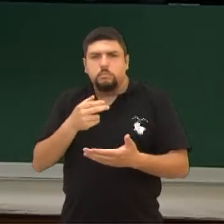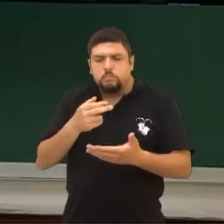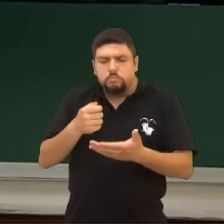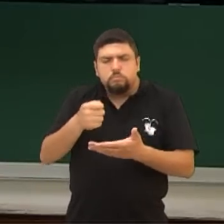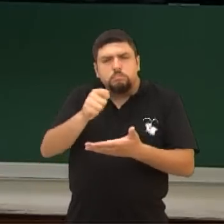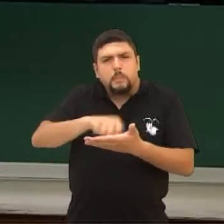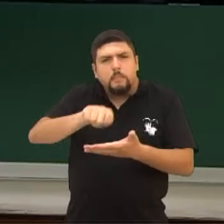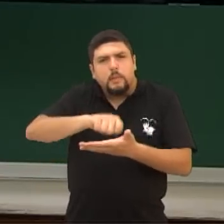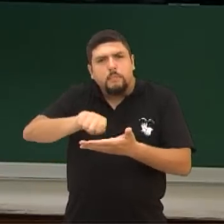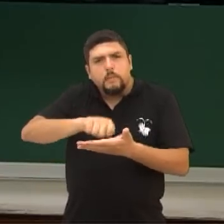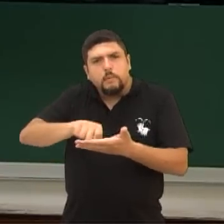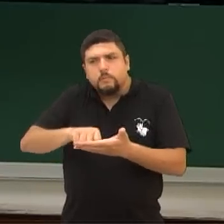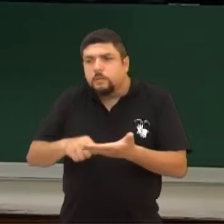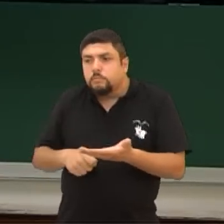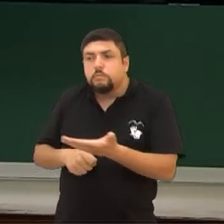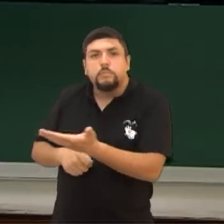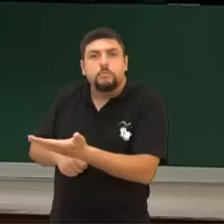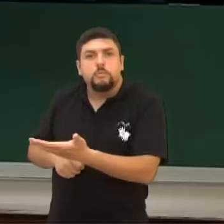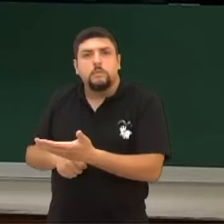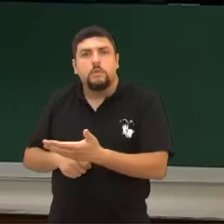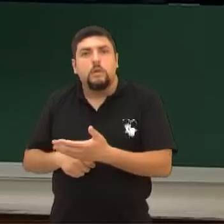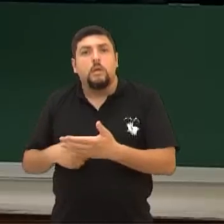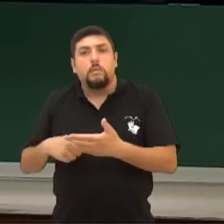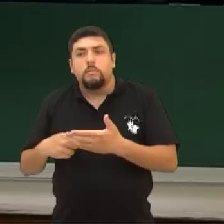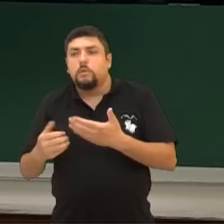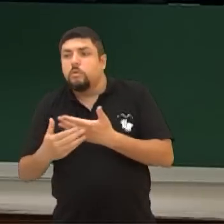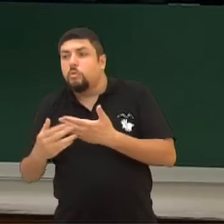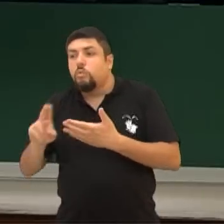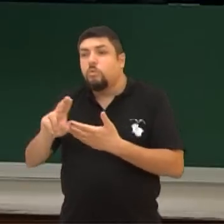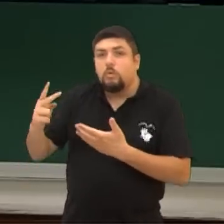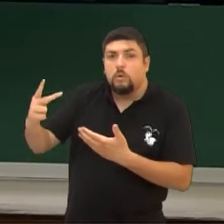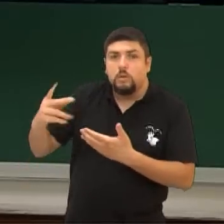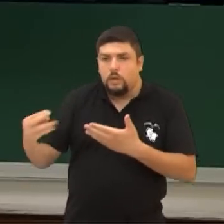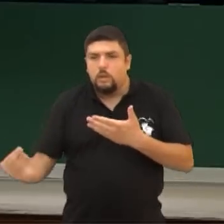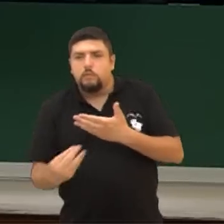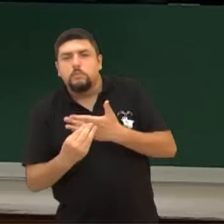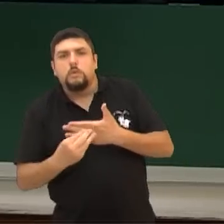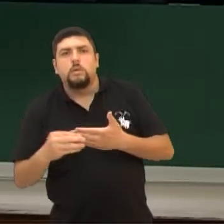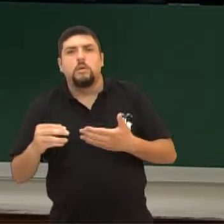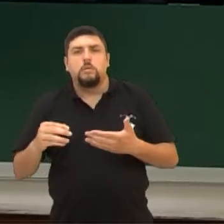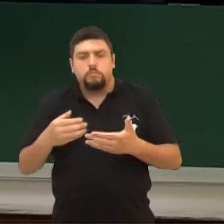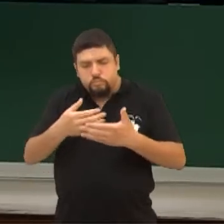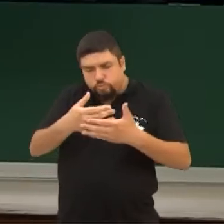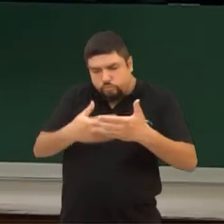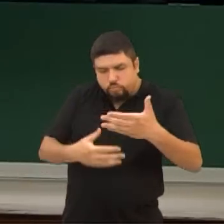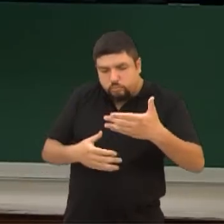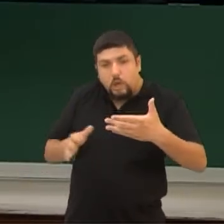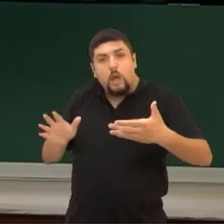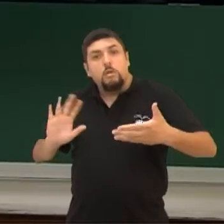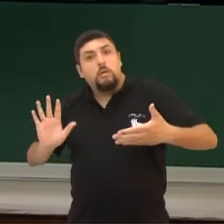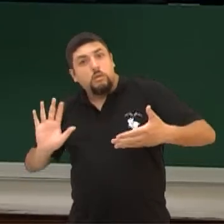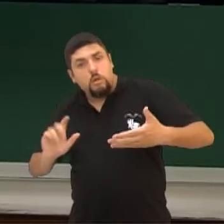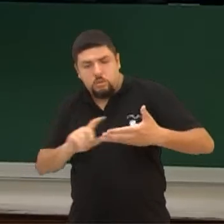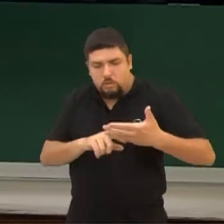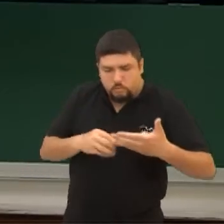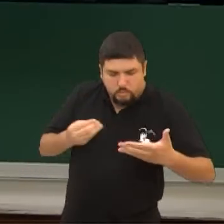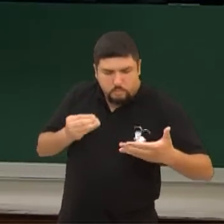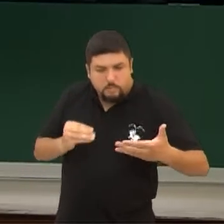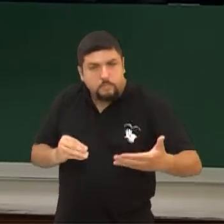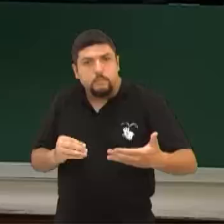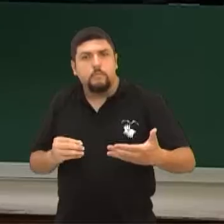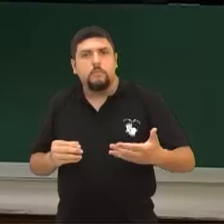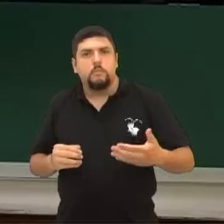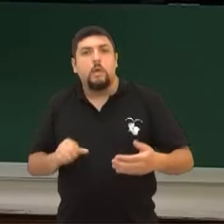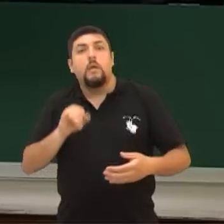ter, para quem que você vai dar o bilhete, tem que ter o texto, tem que ter uma despedida ali, a sua assinatura. Quando você vai escrever uma